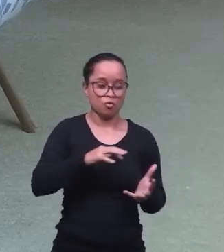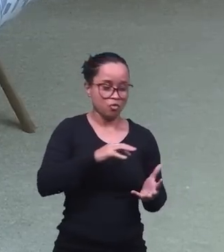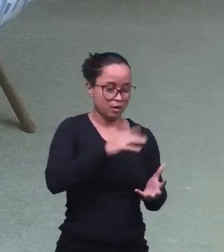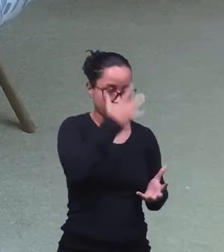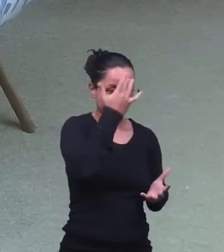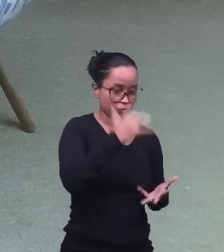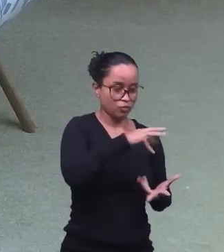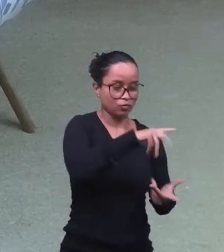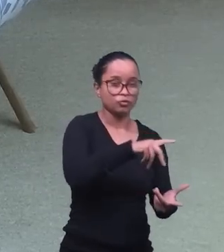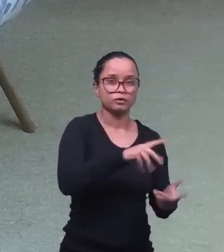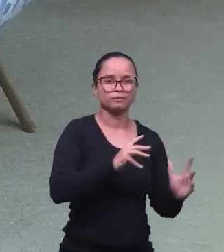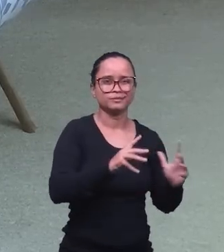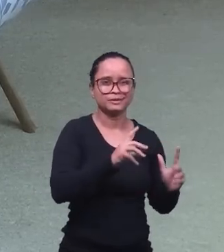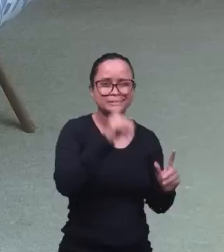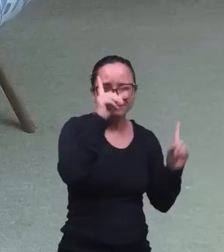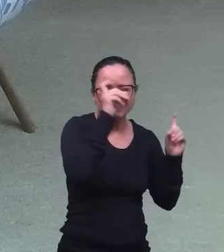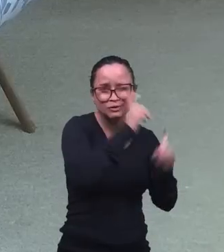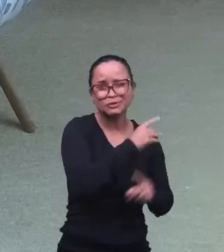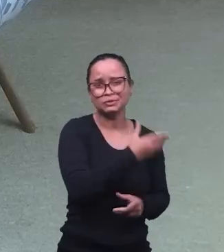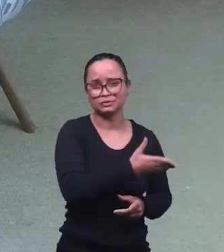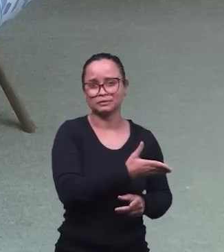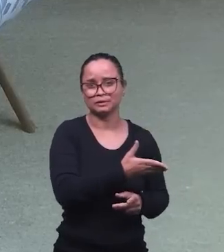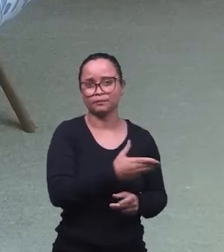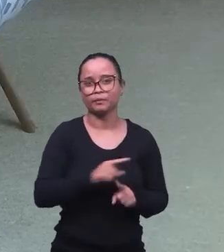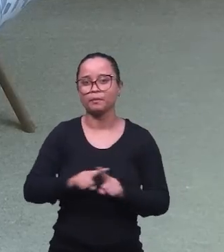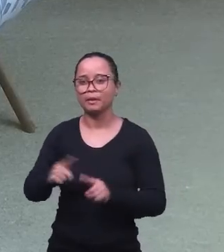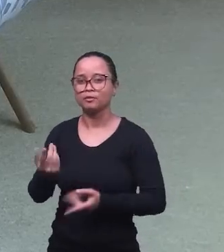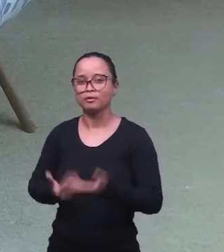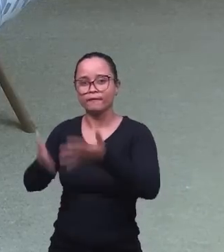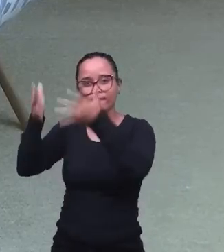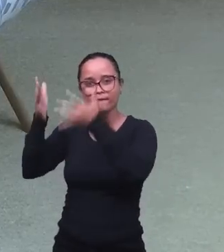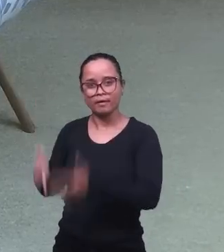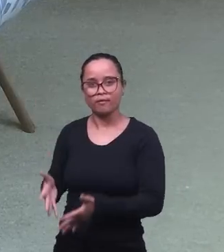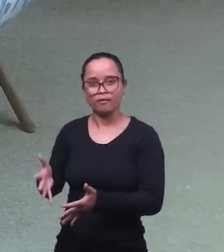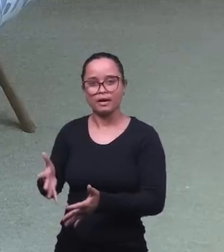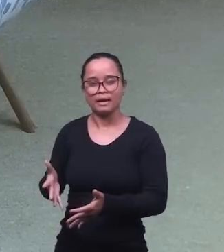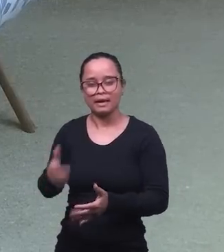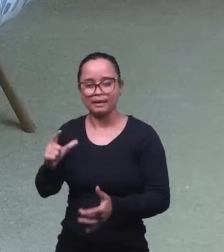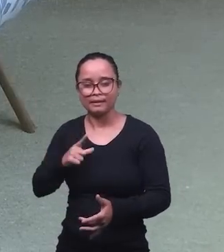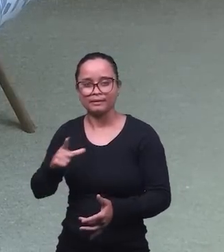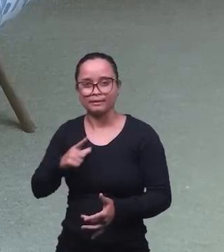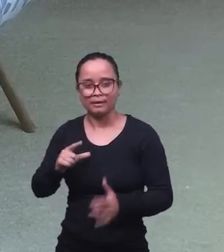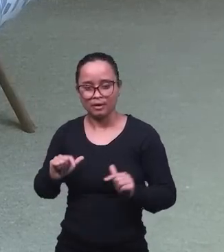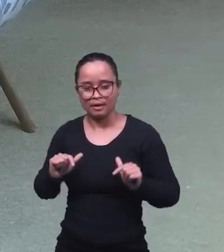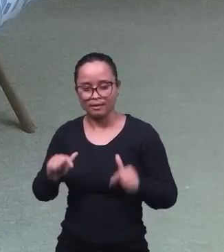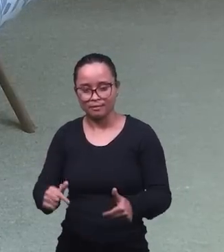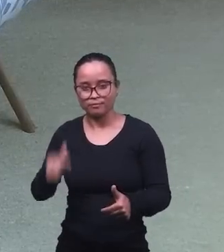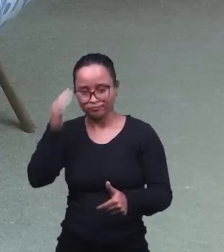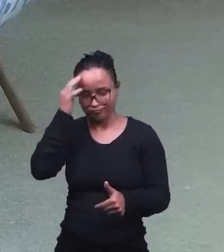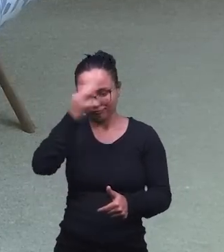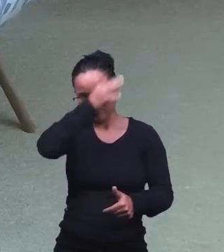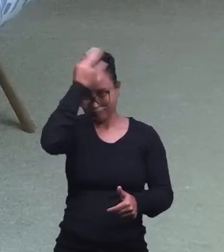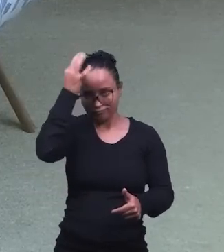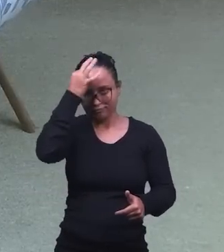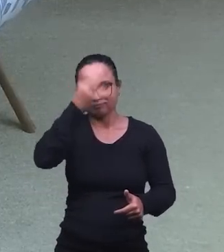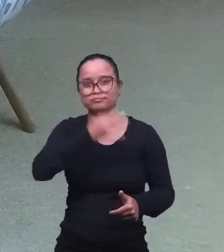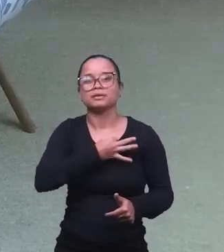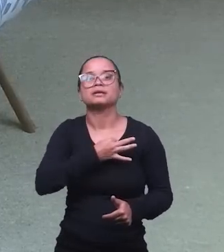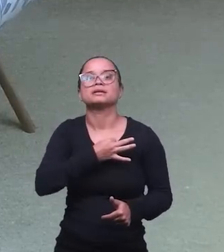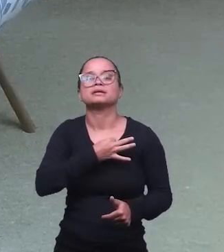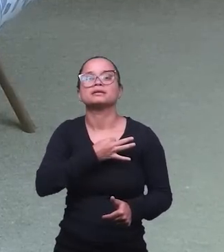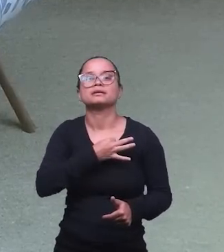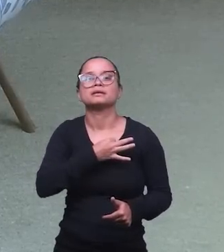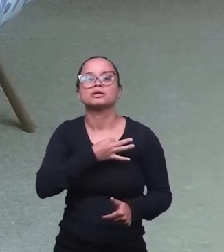de frieza espiritual, mas a igreja fiel, a noiva, a igreja fiel de Jesus, ela tem o calor do Espírito. E nesta última